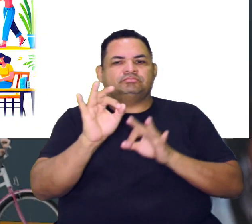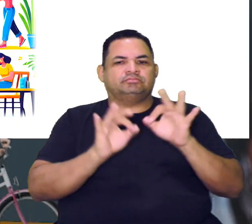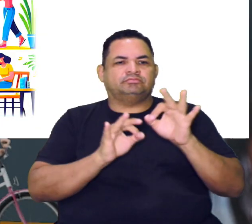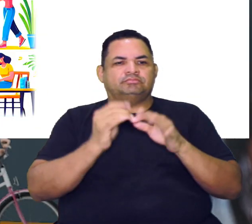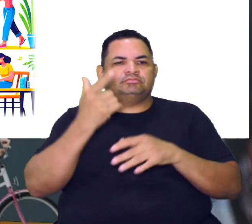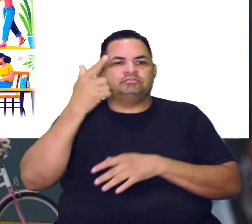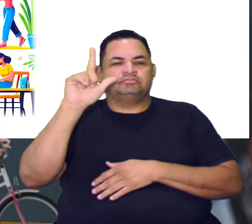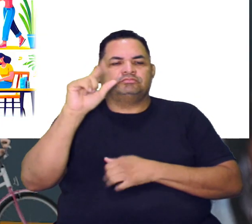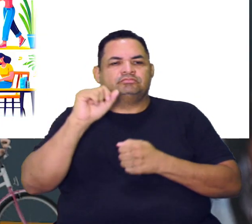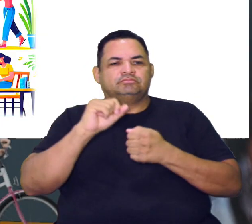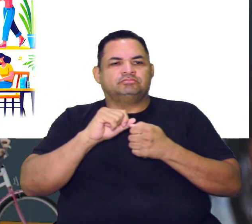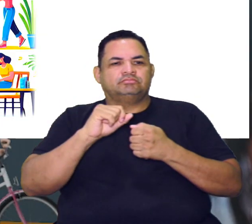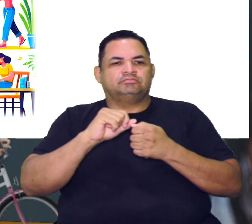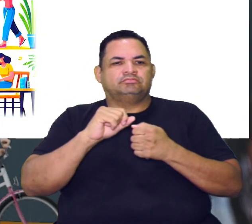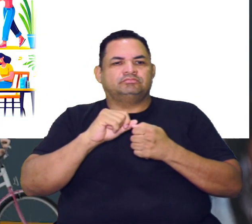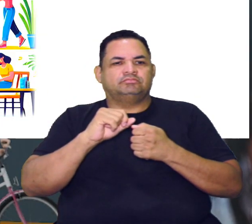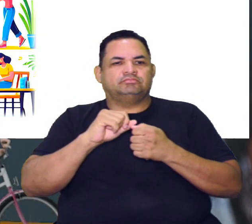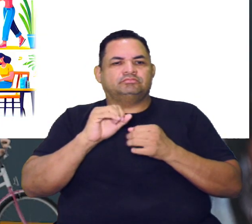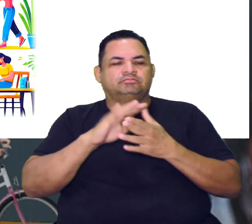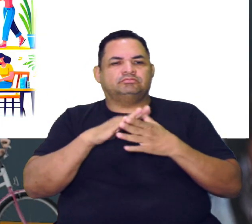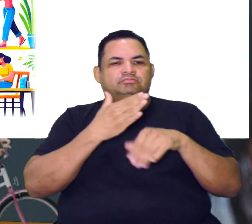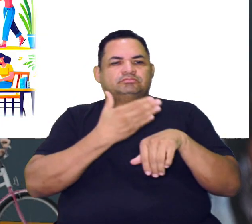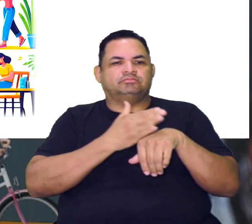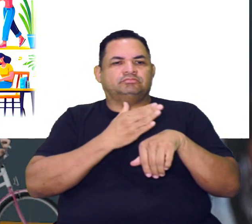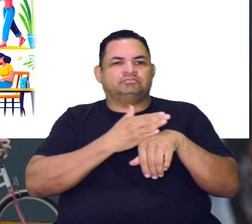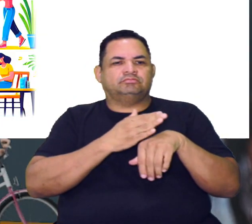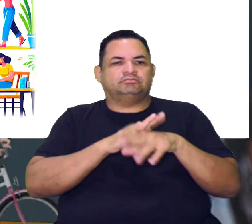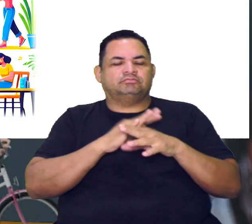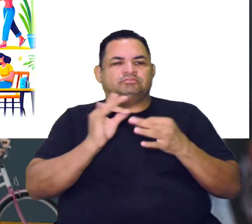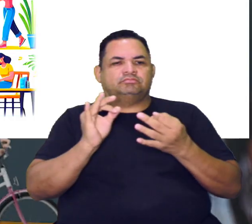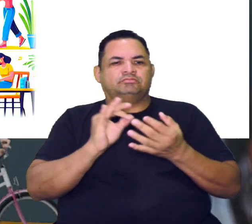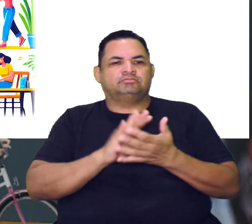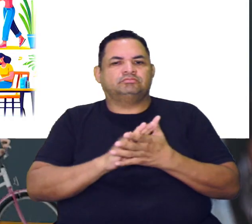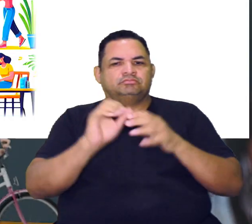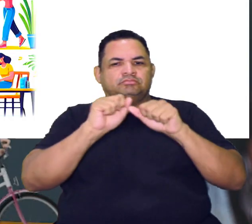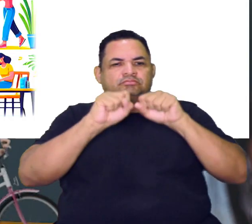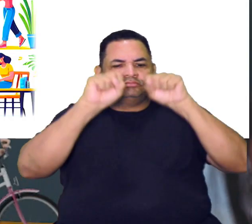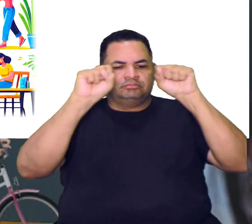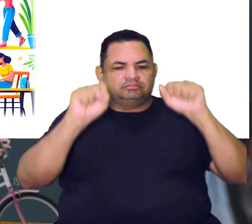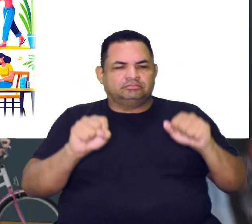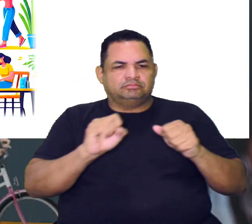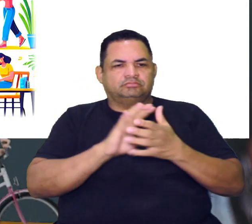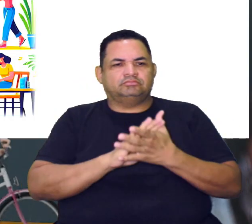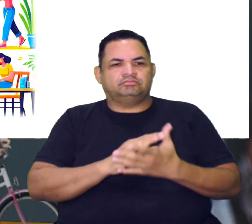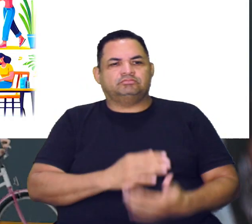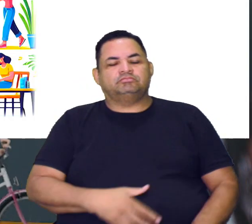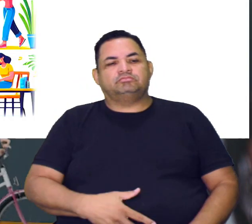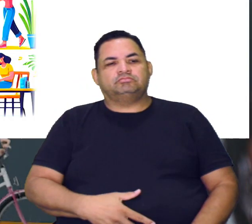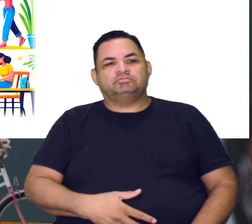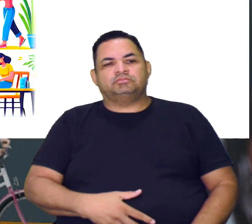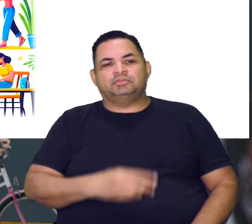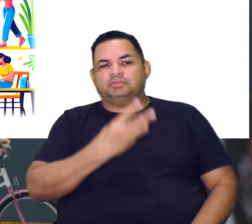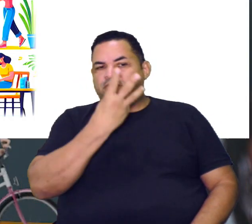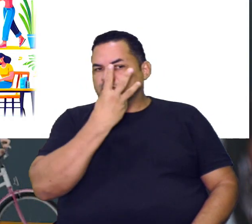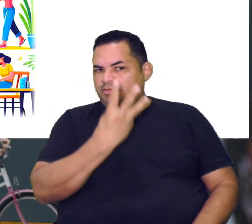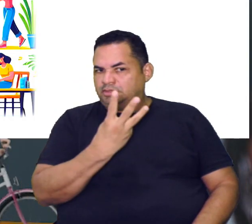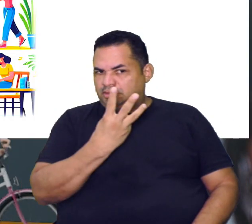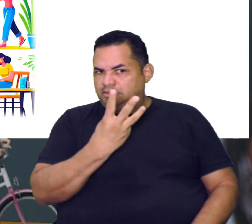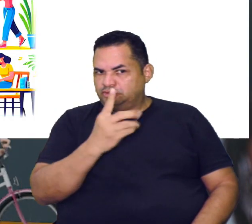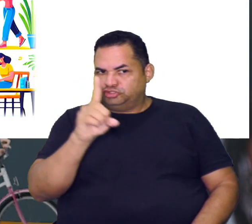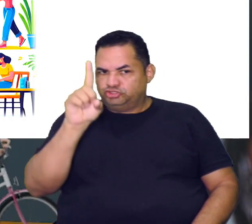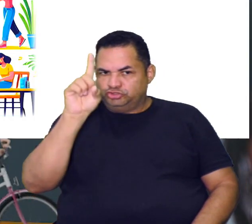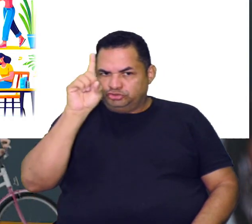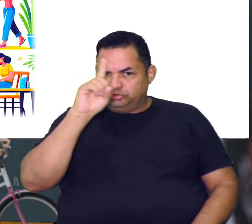para conseguir realizar pelo menos a prática de exercício físico sistematizado 3 vezes por semana. Tudo